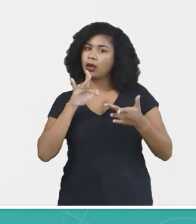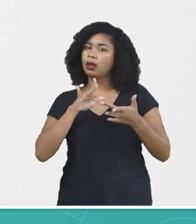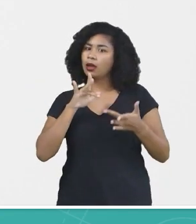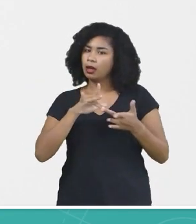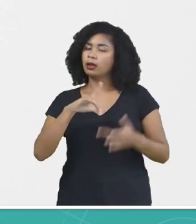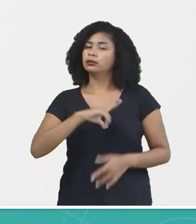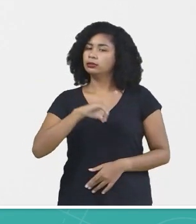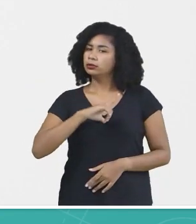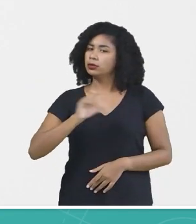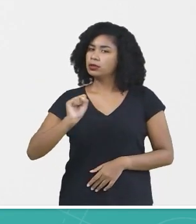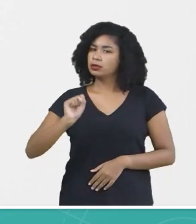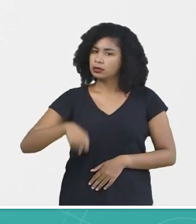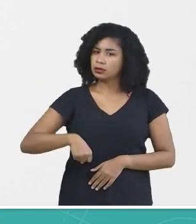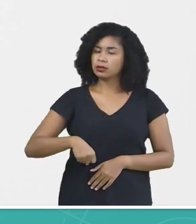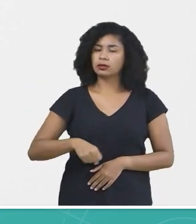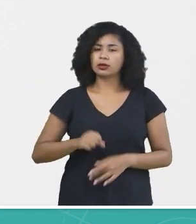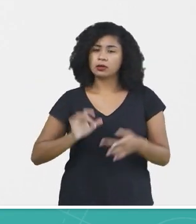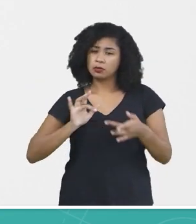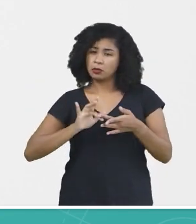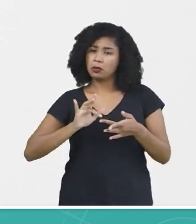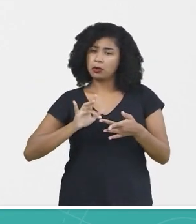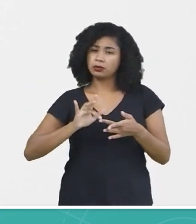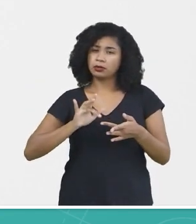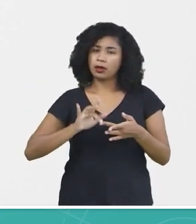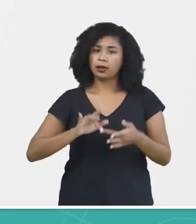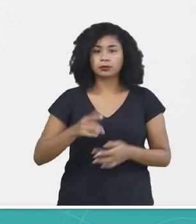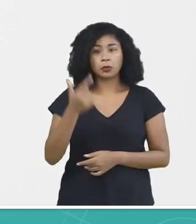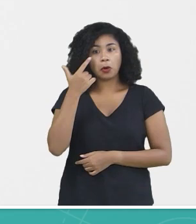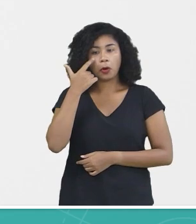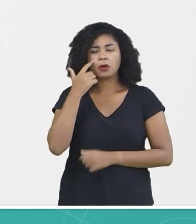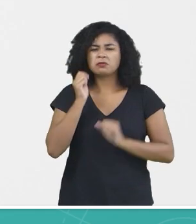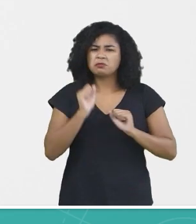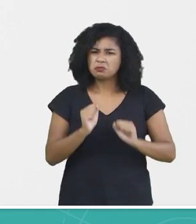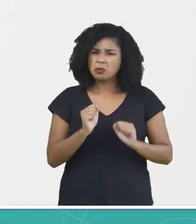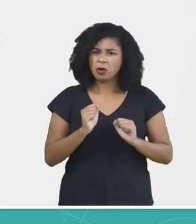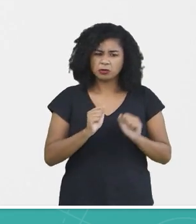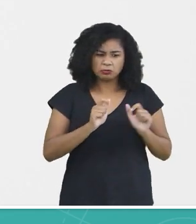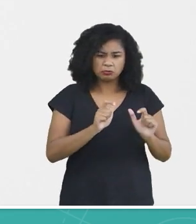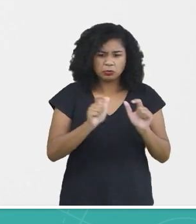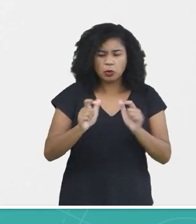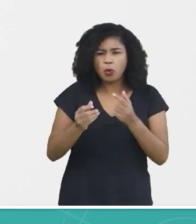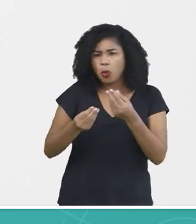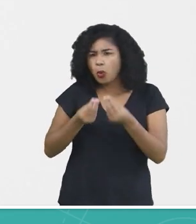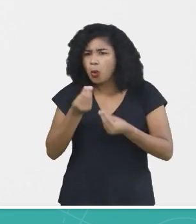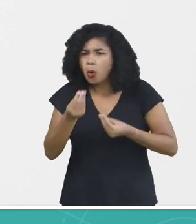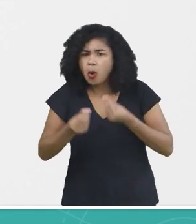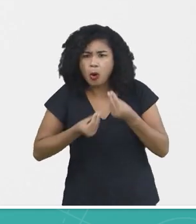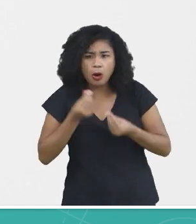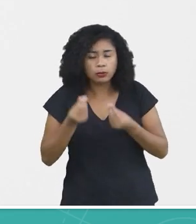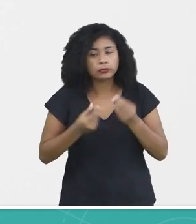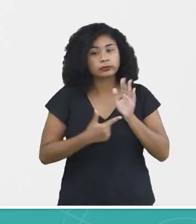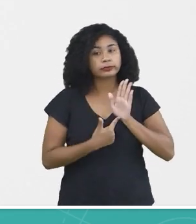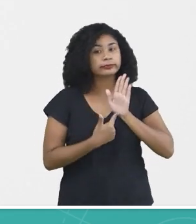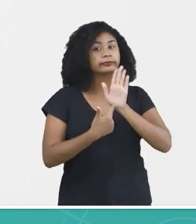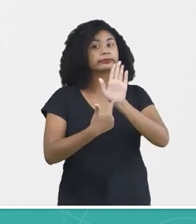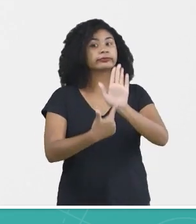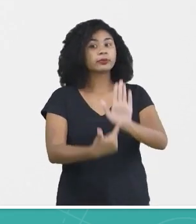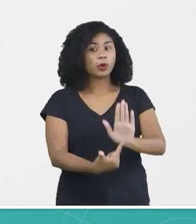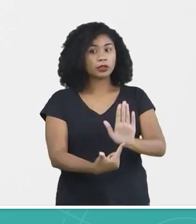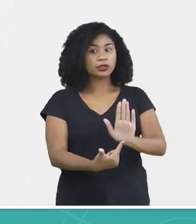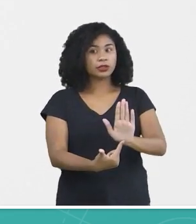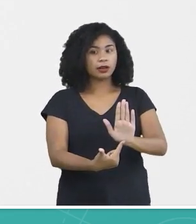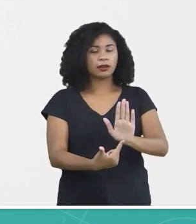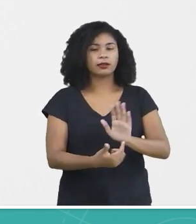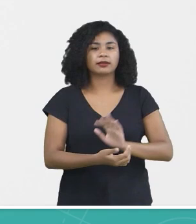na posição que você quiser. Quer ver? Eu vou mostrar agora duas retas concorrentes,